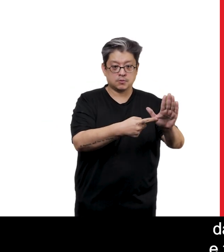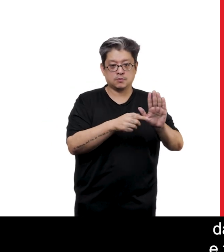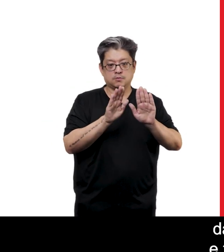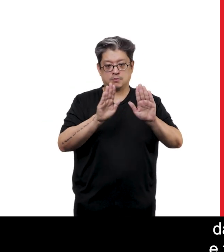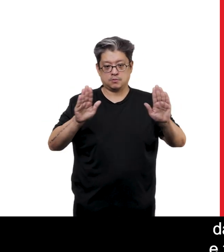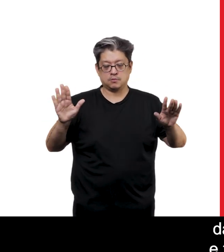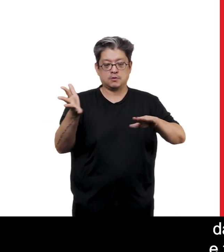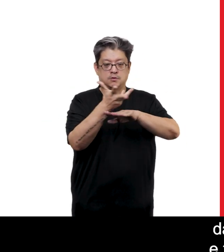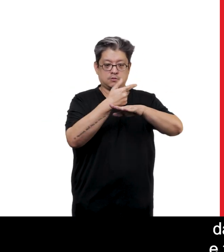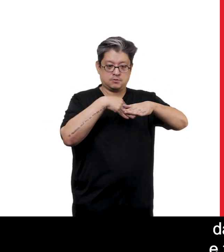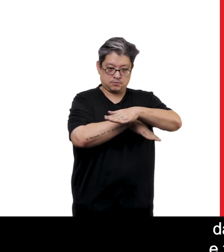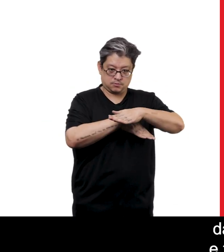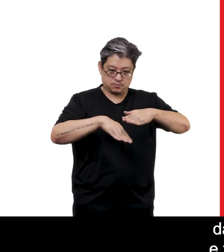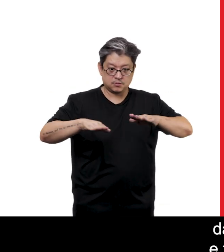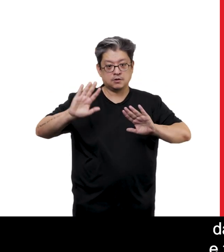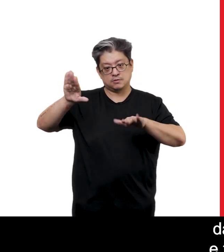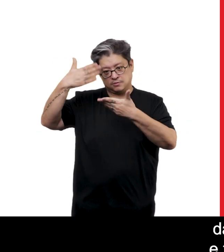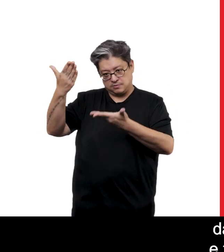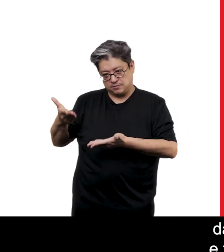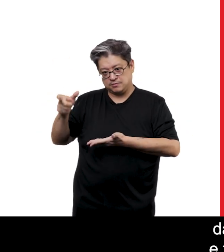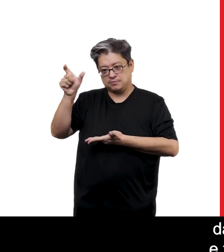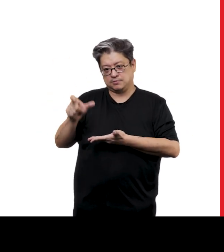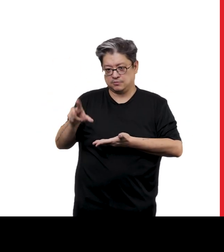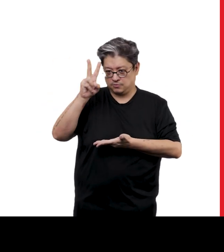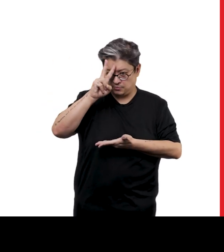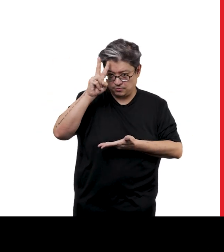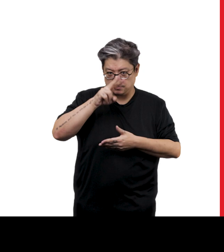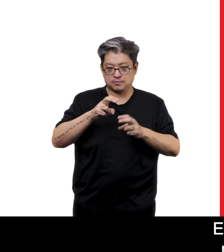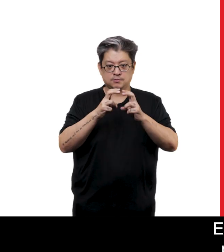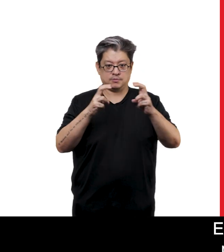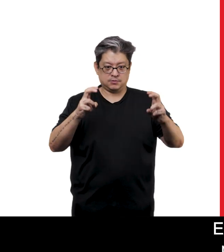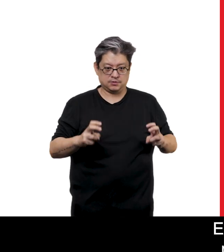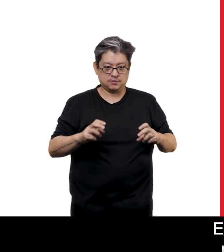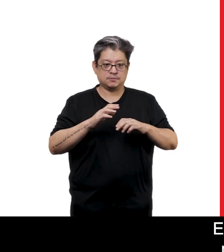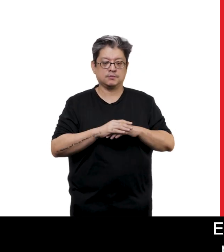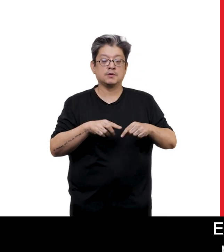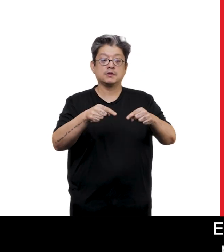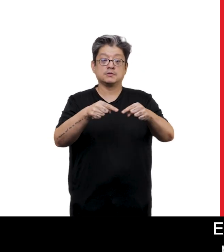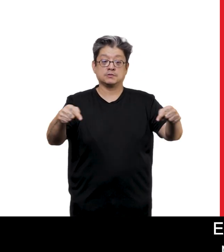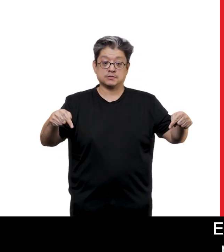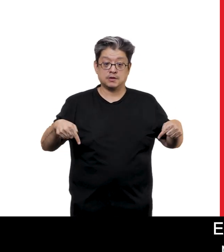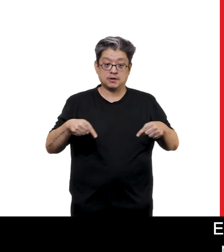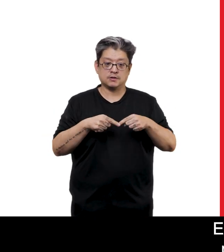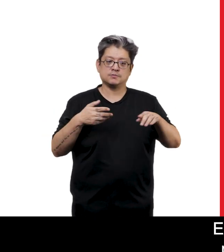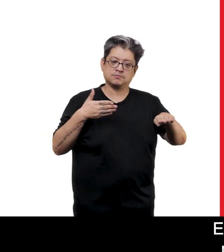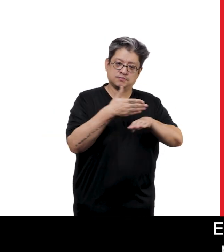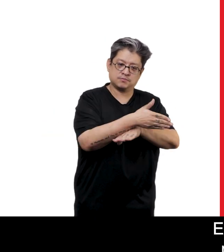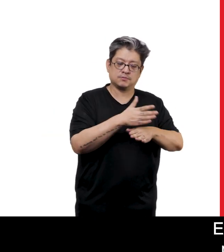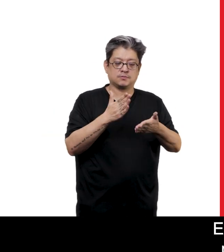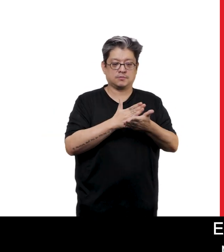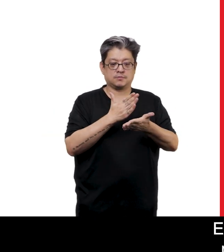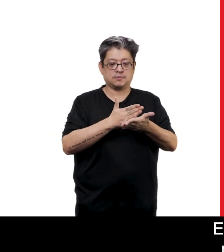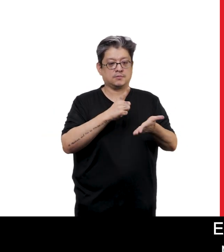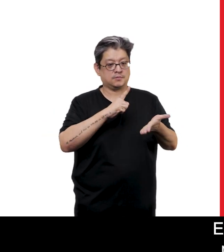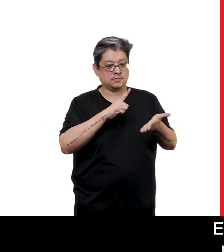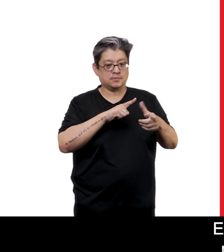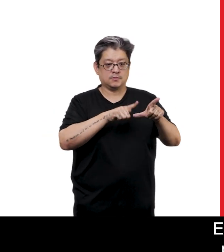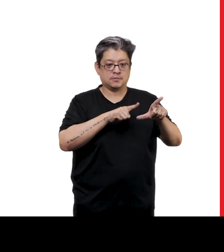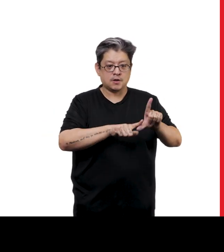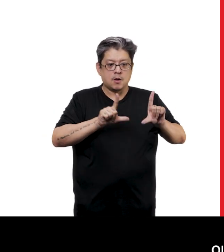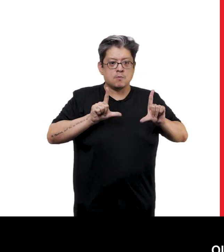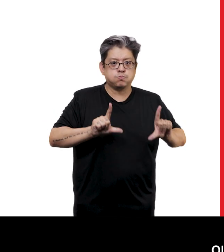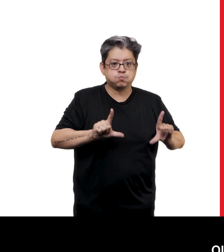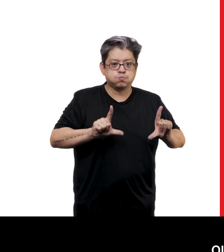todas as obras e textos presentes na exposição. Esse material pode ser utilizado pelo visitante durante a